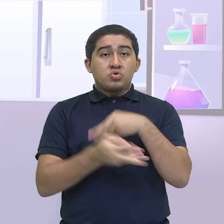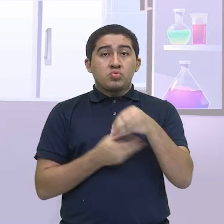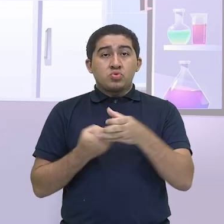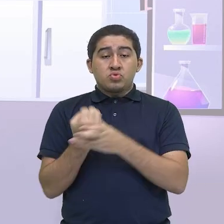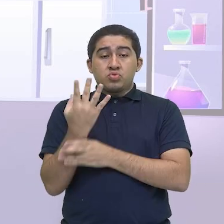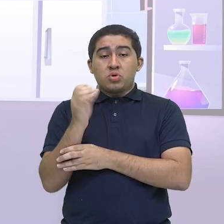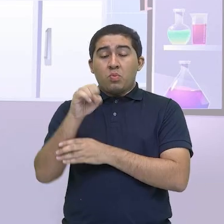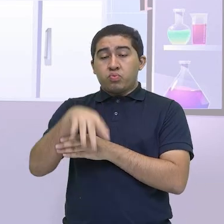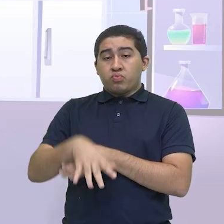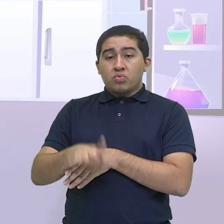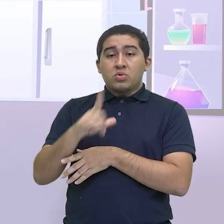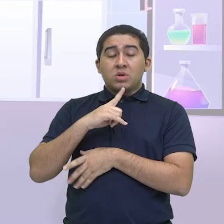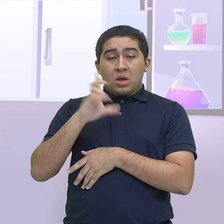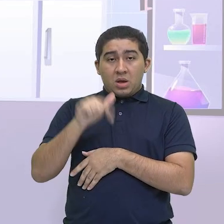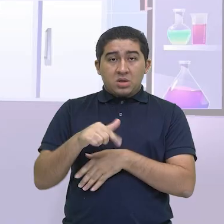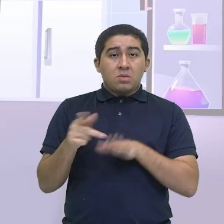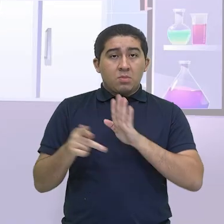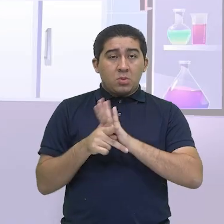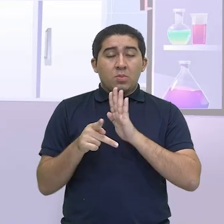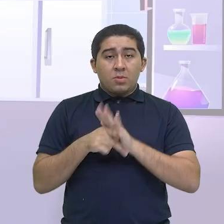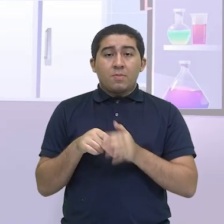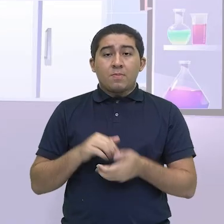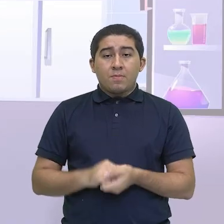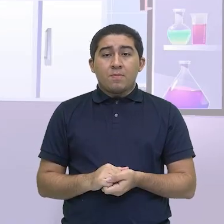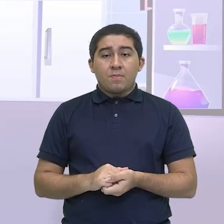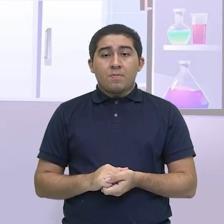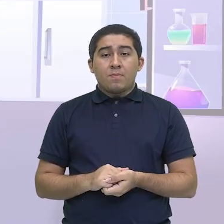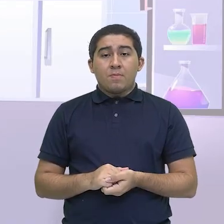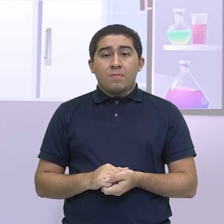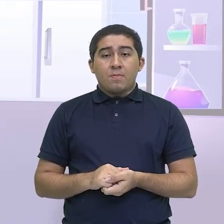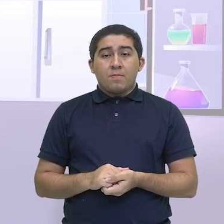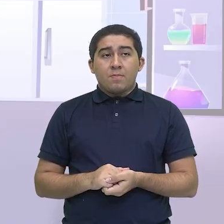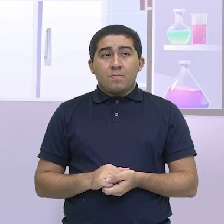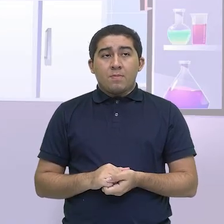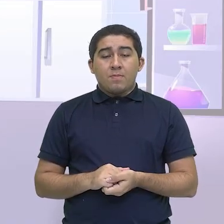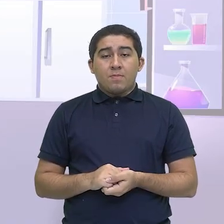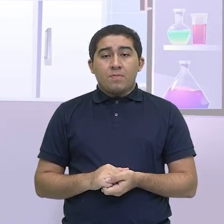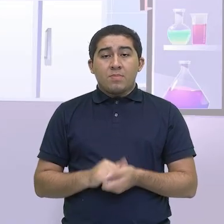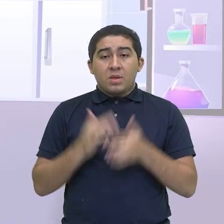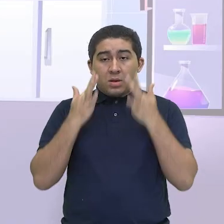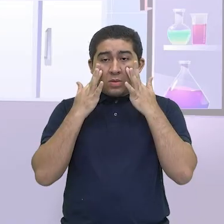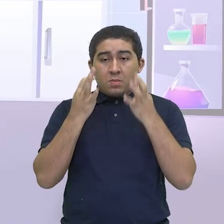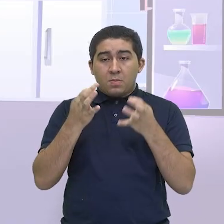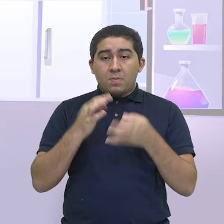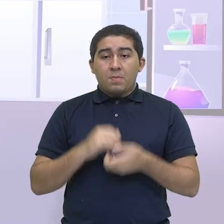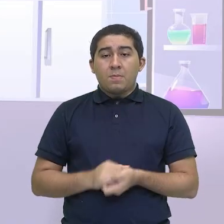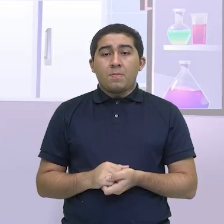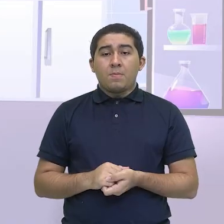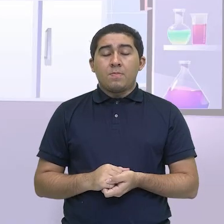né? Carinhosamente chamada de pasta de dentes de elefantes. Observe aí.